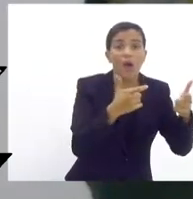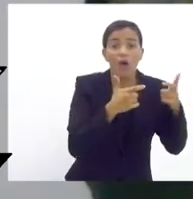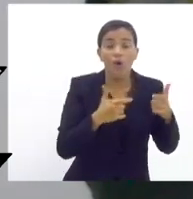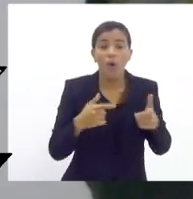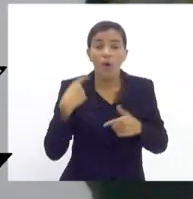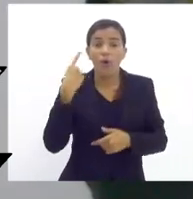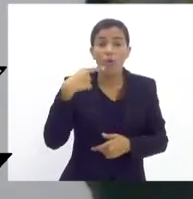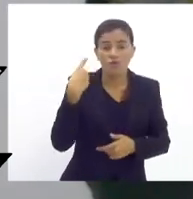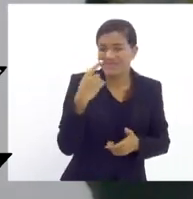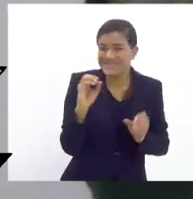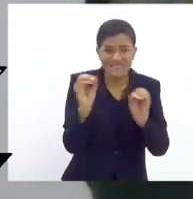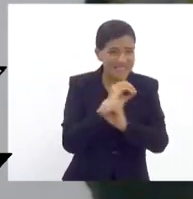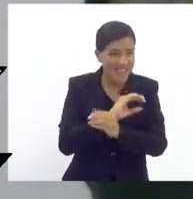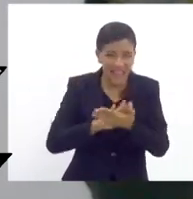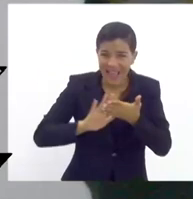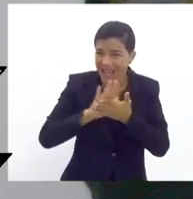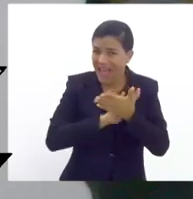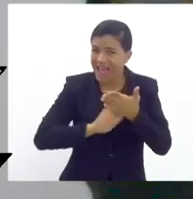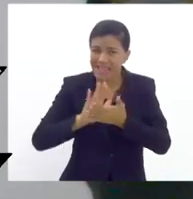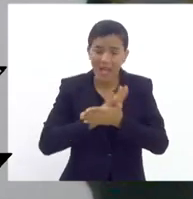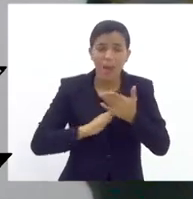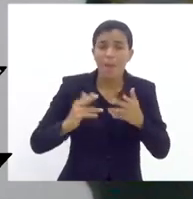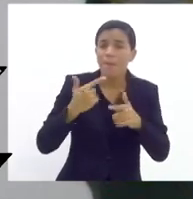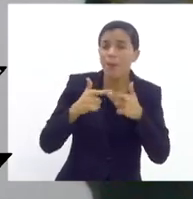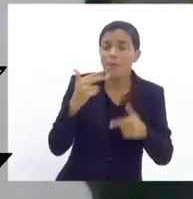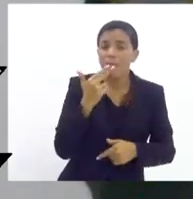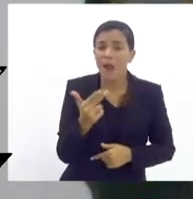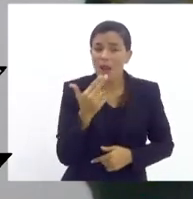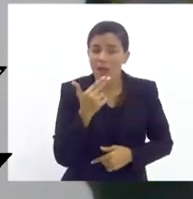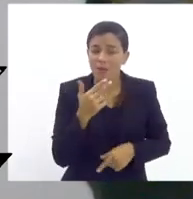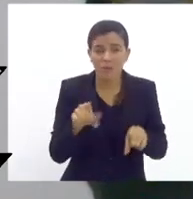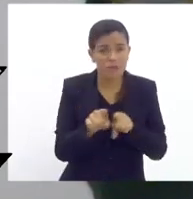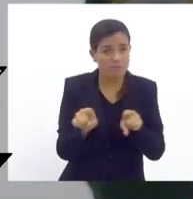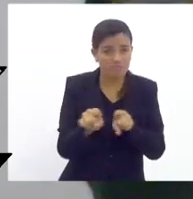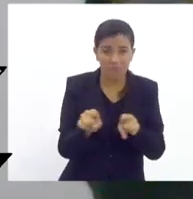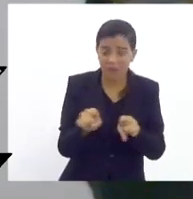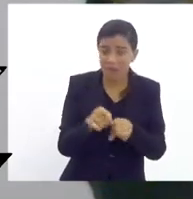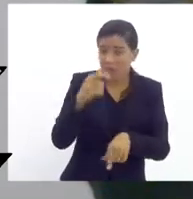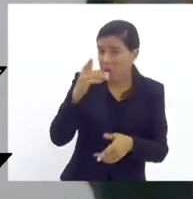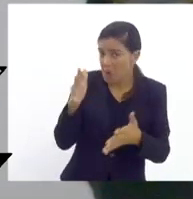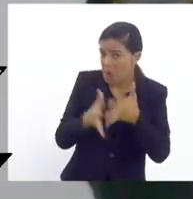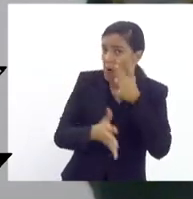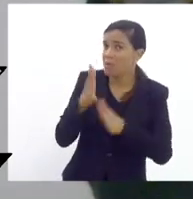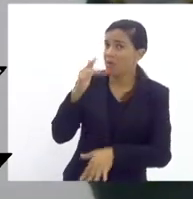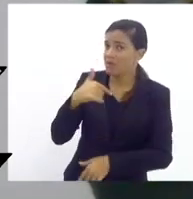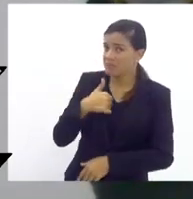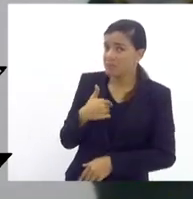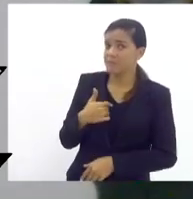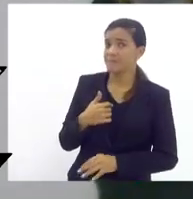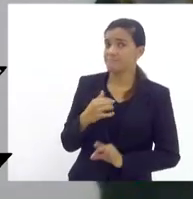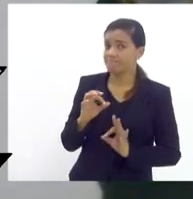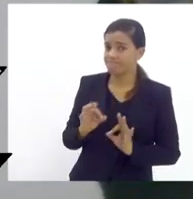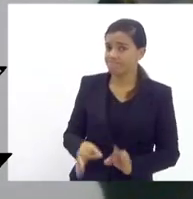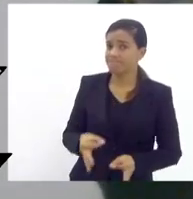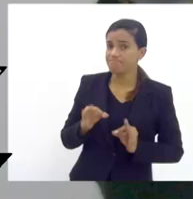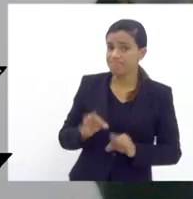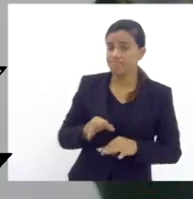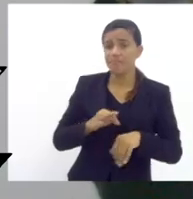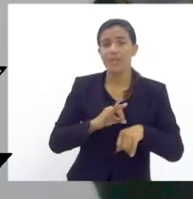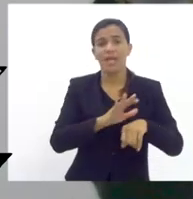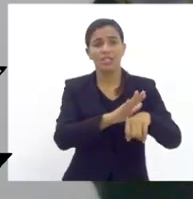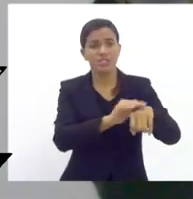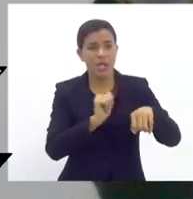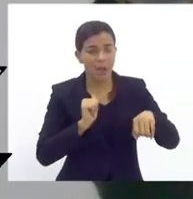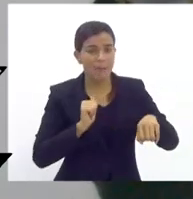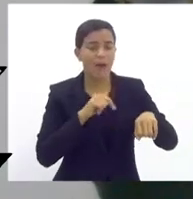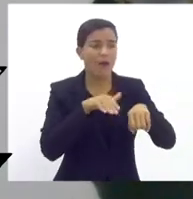nada nada problema é a língua tudo ficou complicado para mim aí tem que chamar atenção